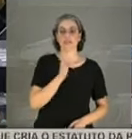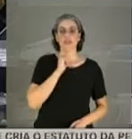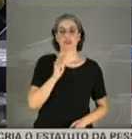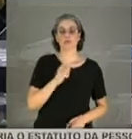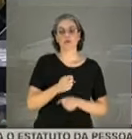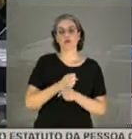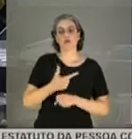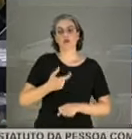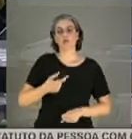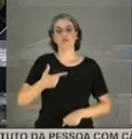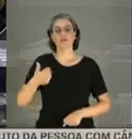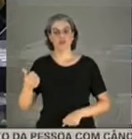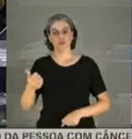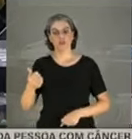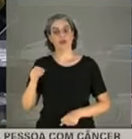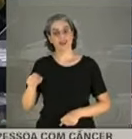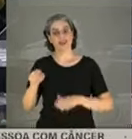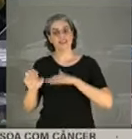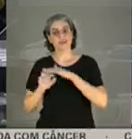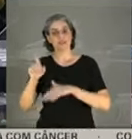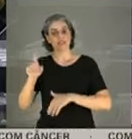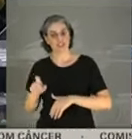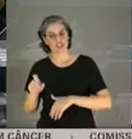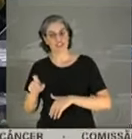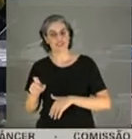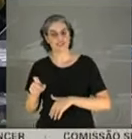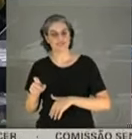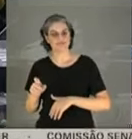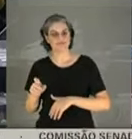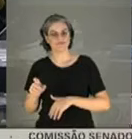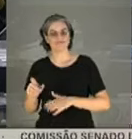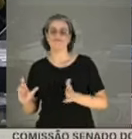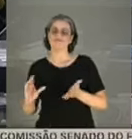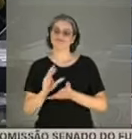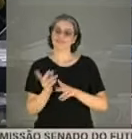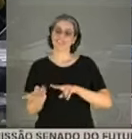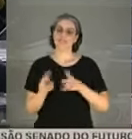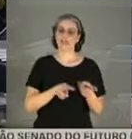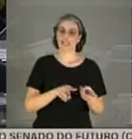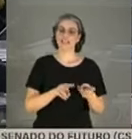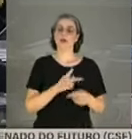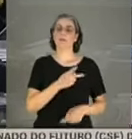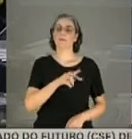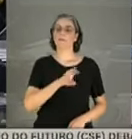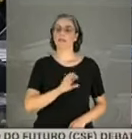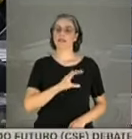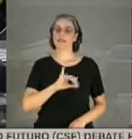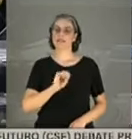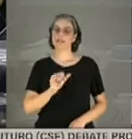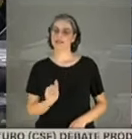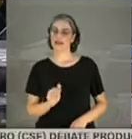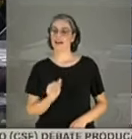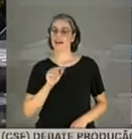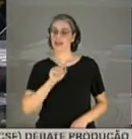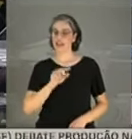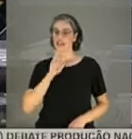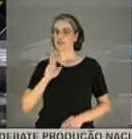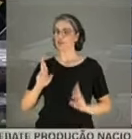8/1 e 16/4/2021, feito da X exatamente para Precisa, diferentemente do que